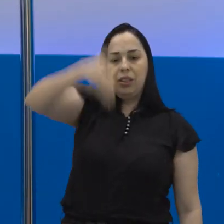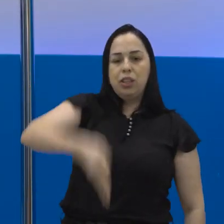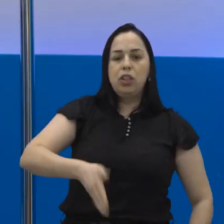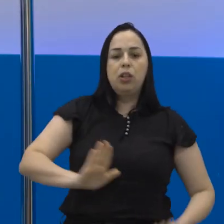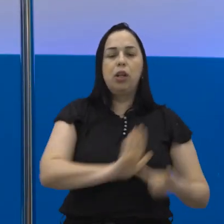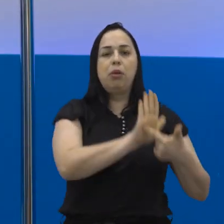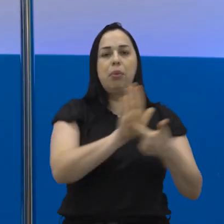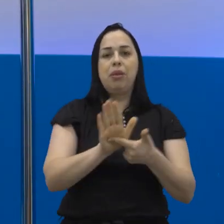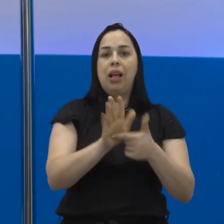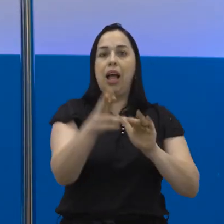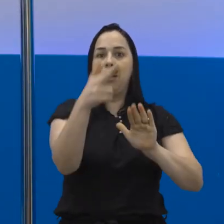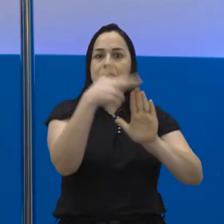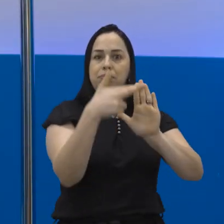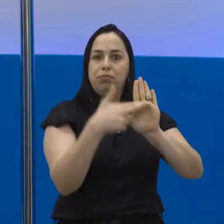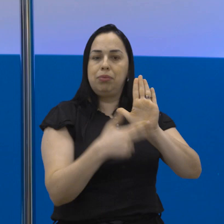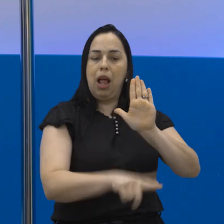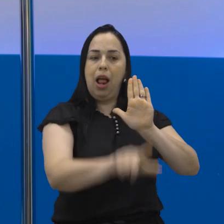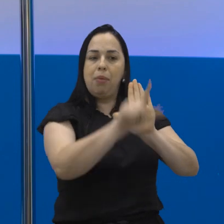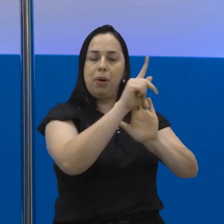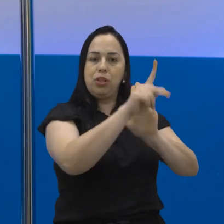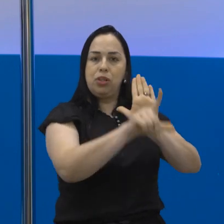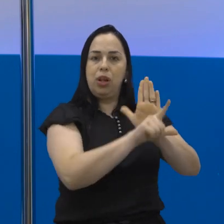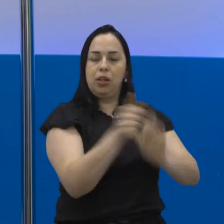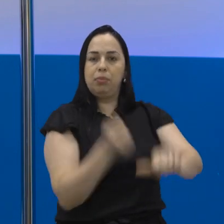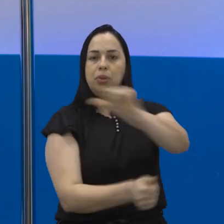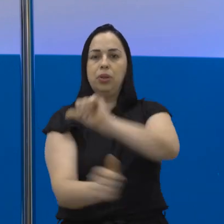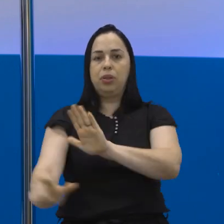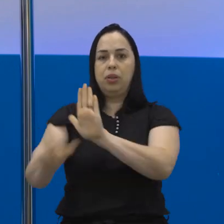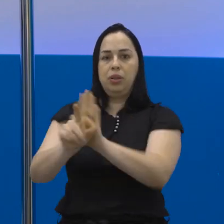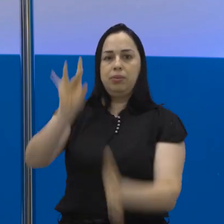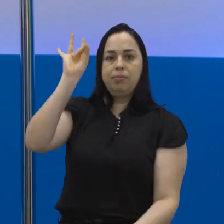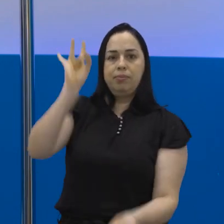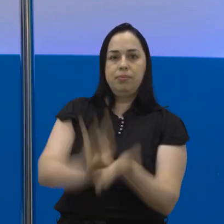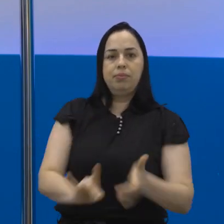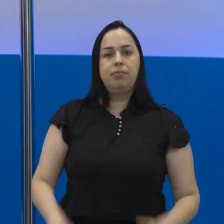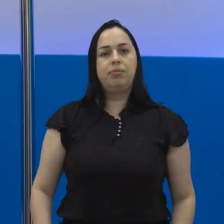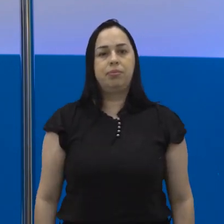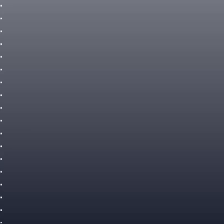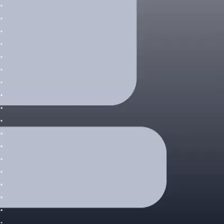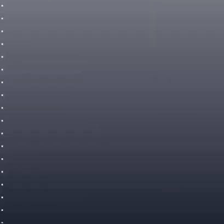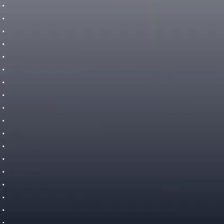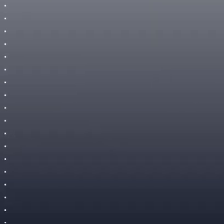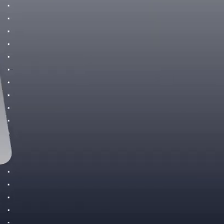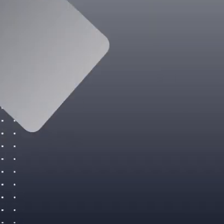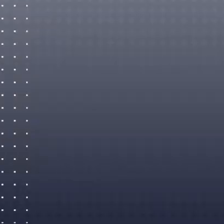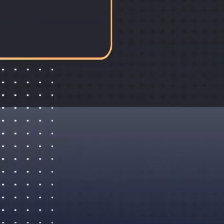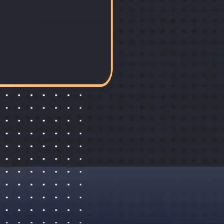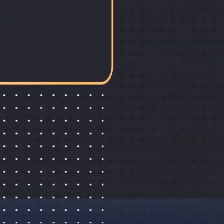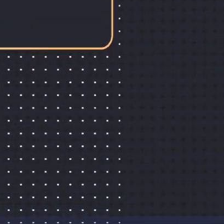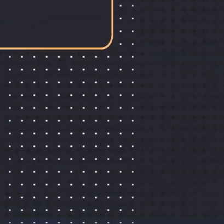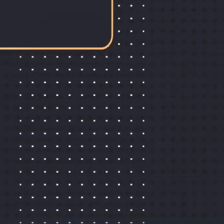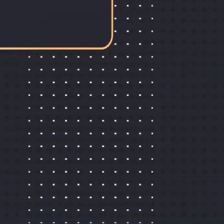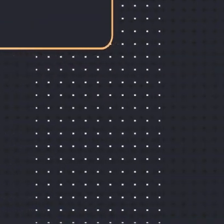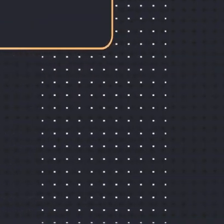de apresentar novas regras que entraram em vigor na cidade. É o quadro Agora é Lei.